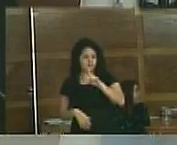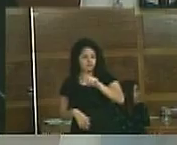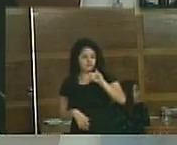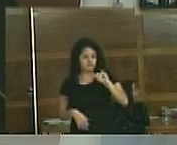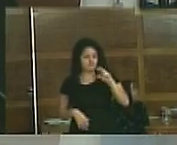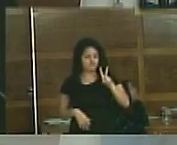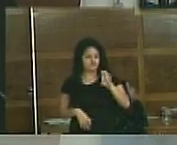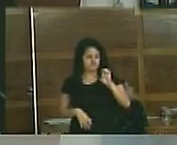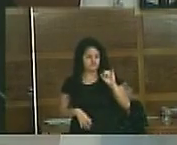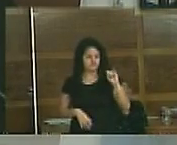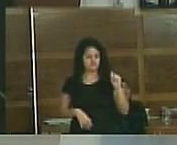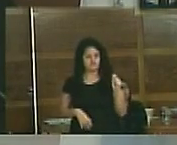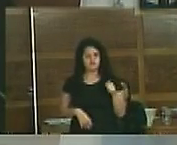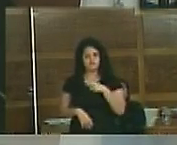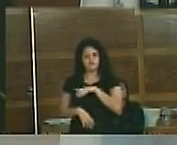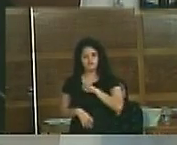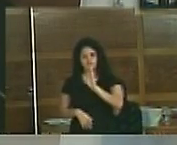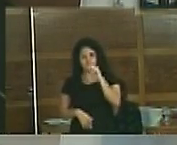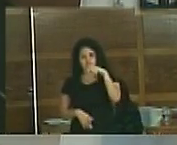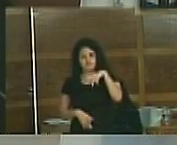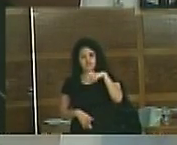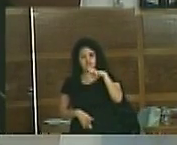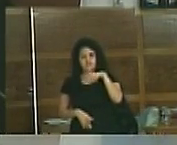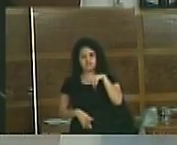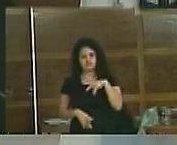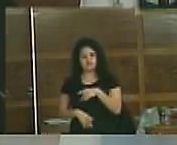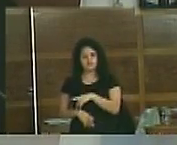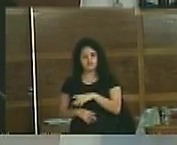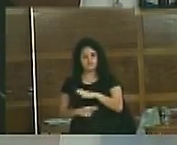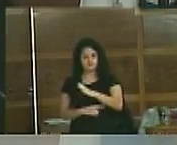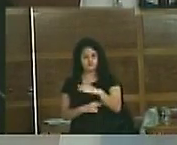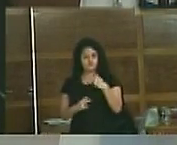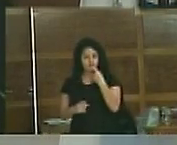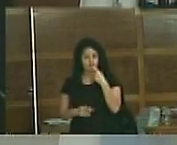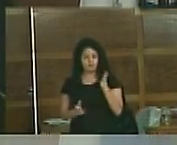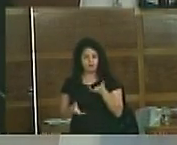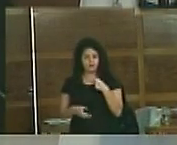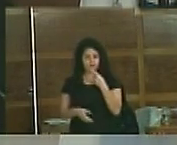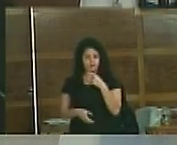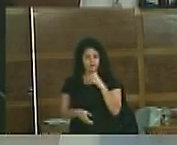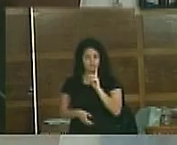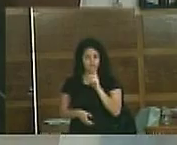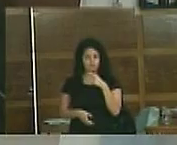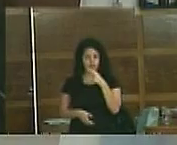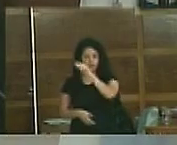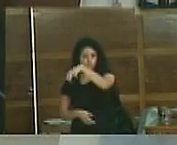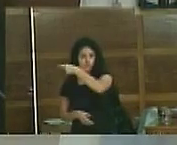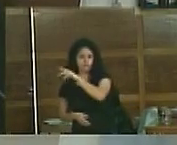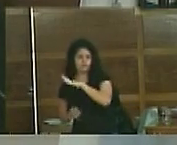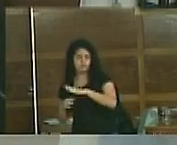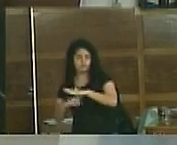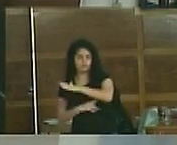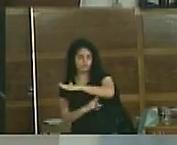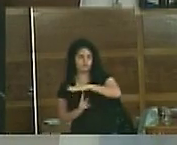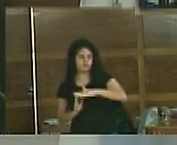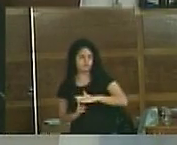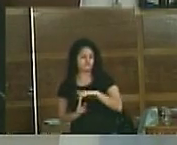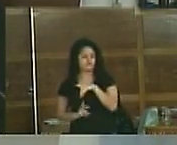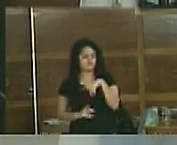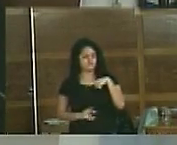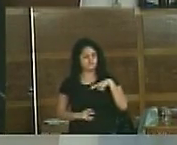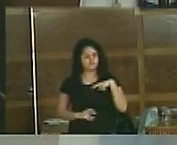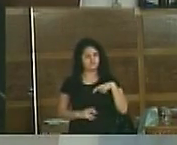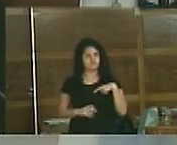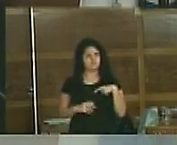Bicão, ali no bairro Belém. Não é essa ponte que eu falei agora, não, tá, gente? Já é outra ponte. Enfim, ali tem